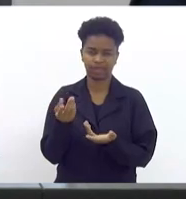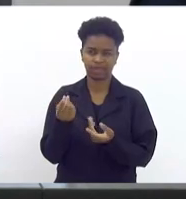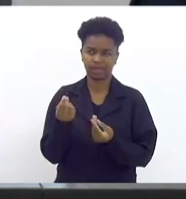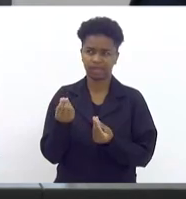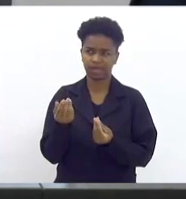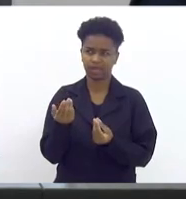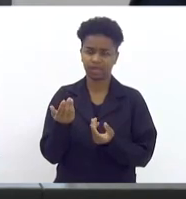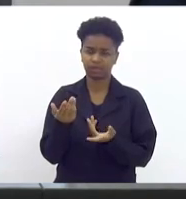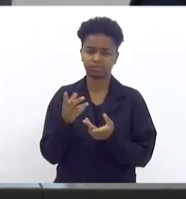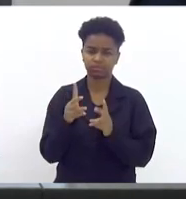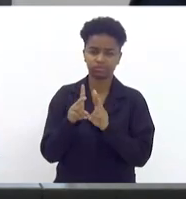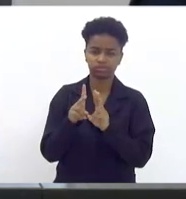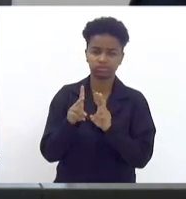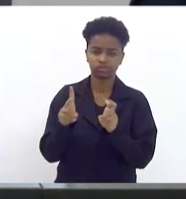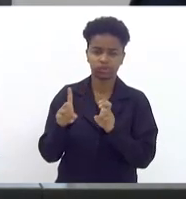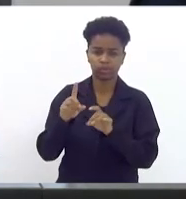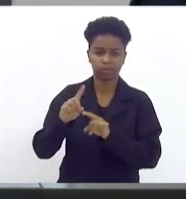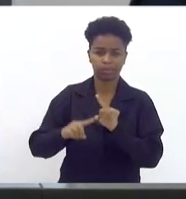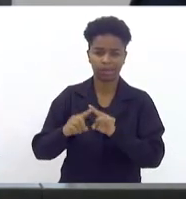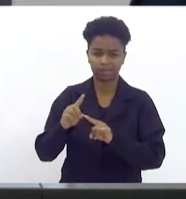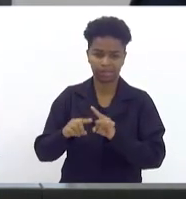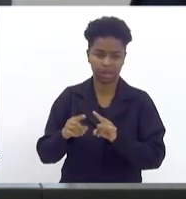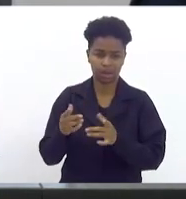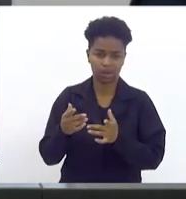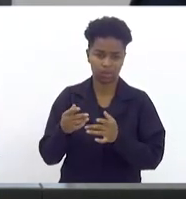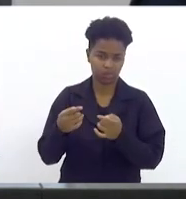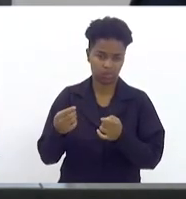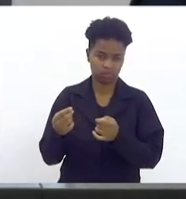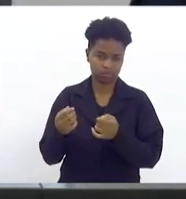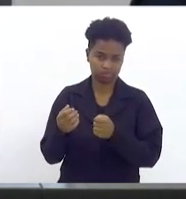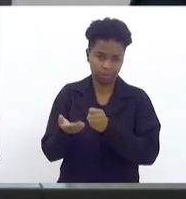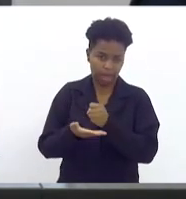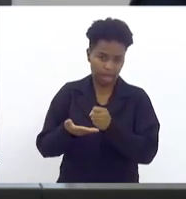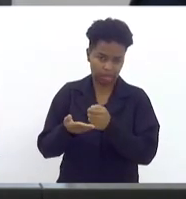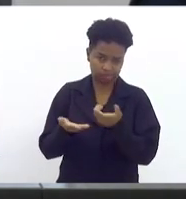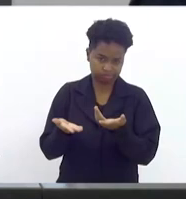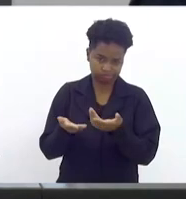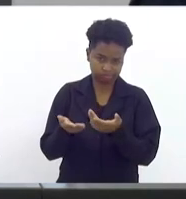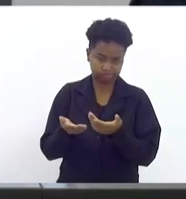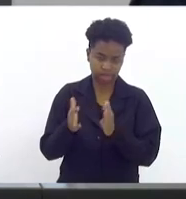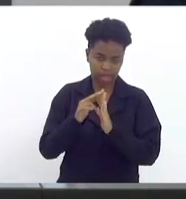de elementos indispensáveis, jurídicos indispensáveis,